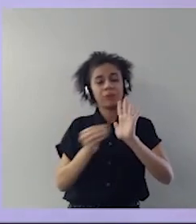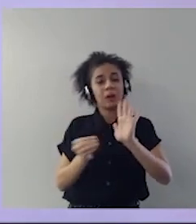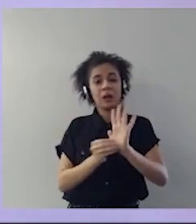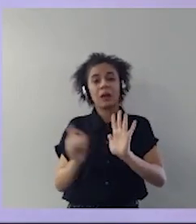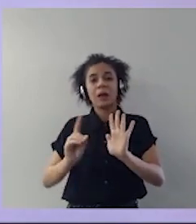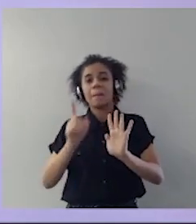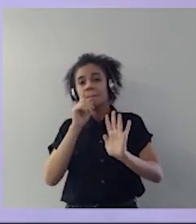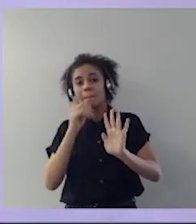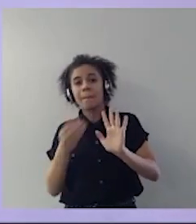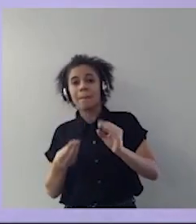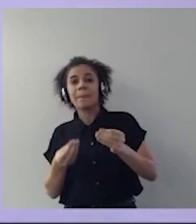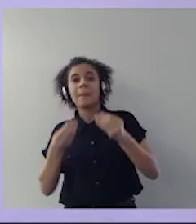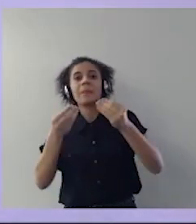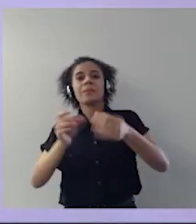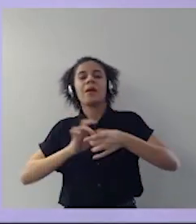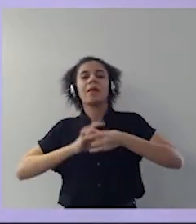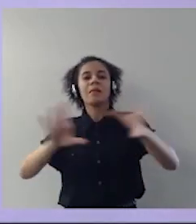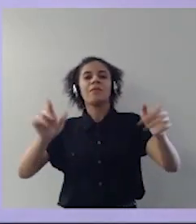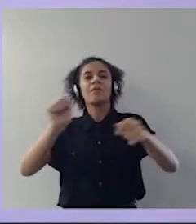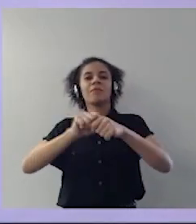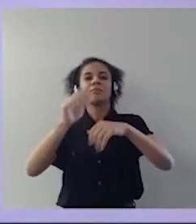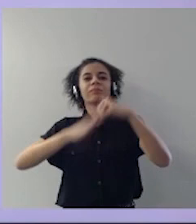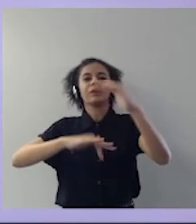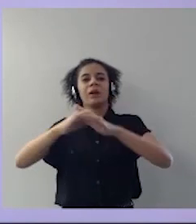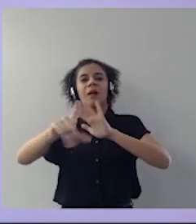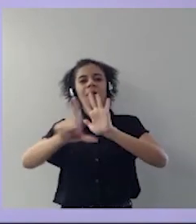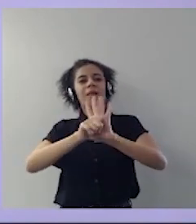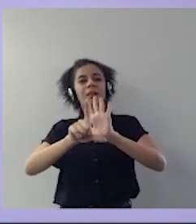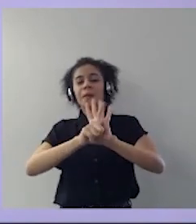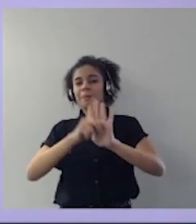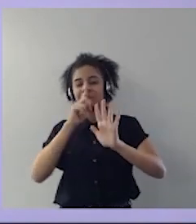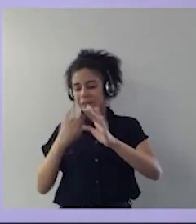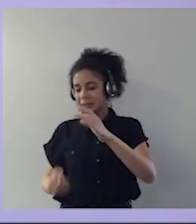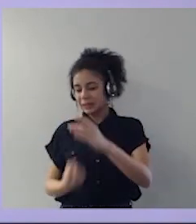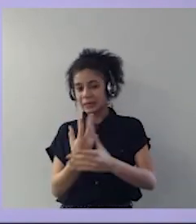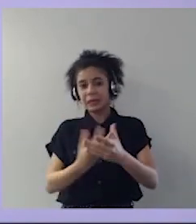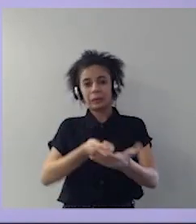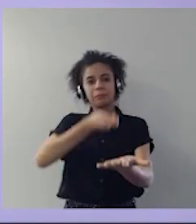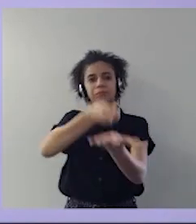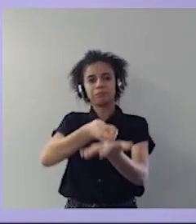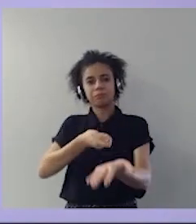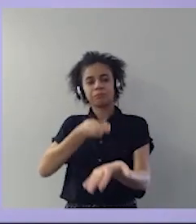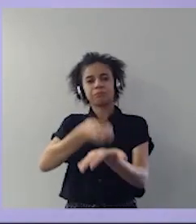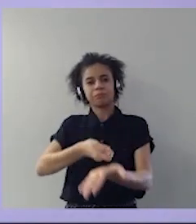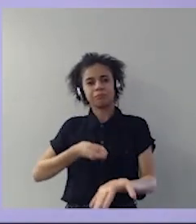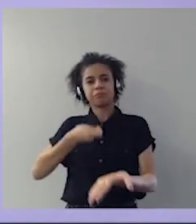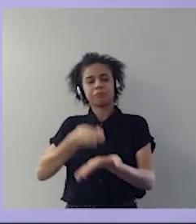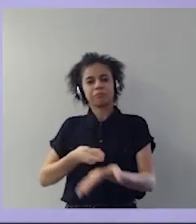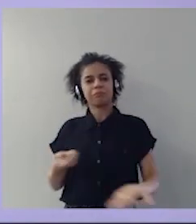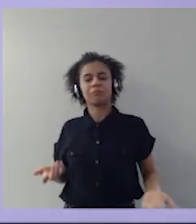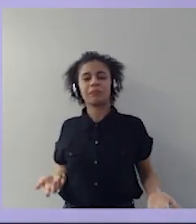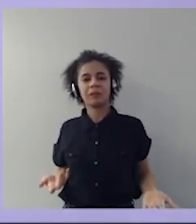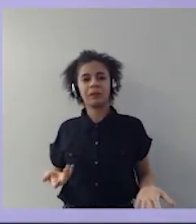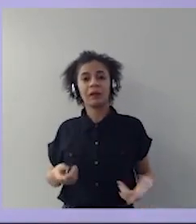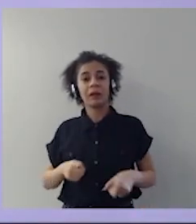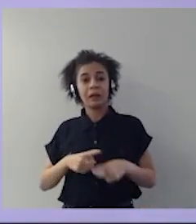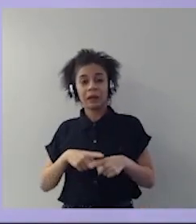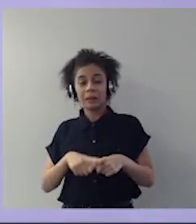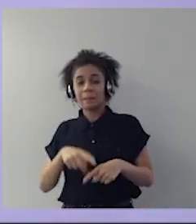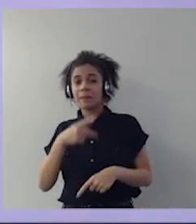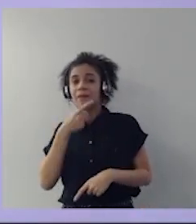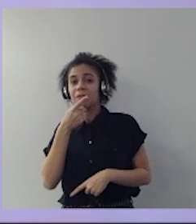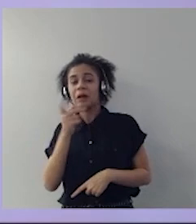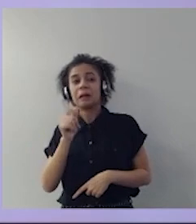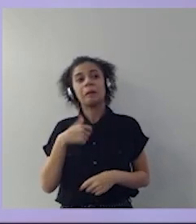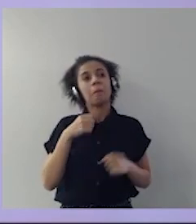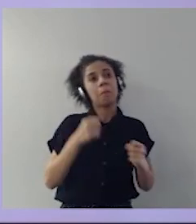bem, para dar fiel execução à lei, mas criam deveres, criam atribuições e dizem como podemos